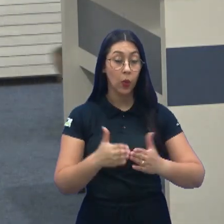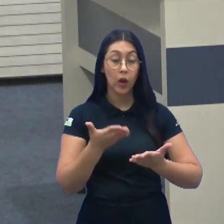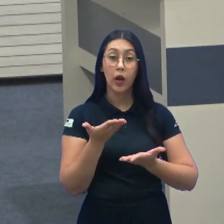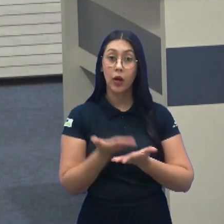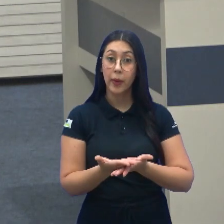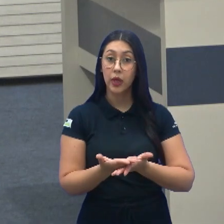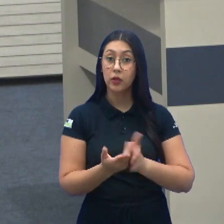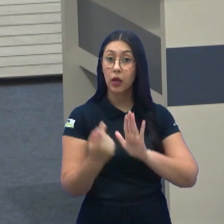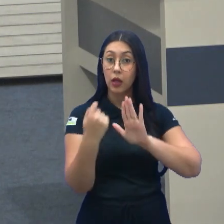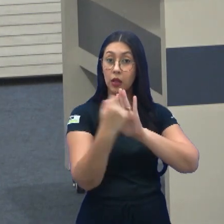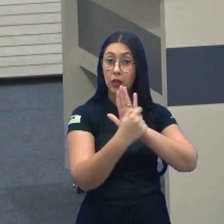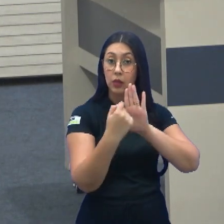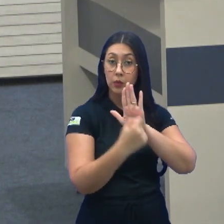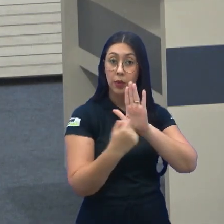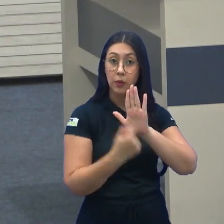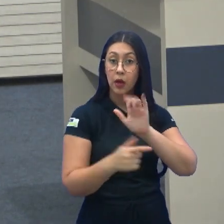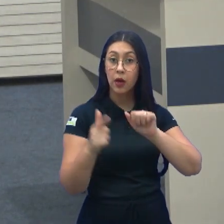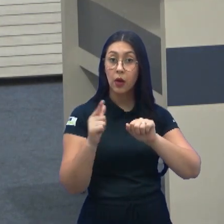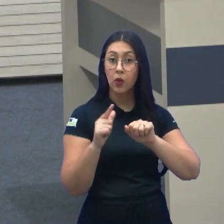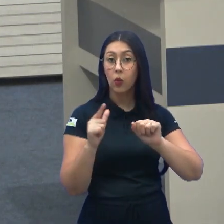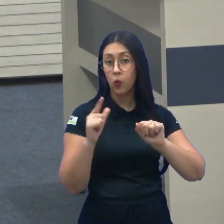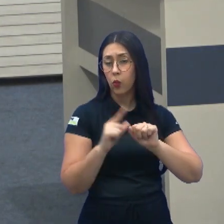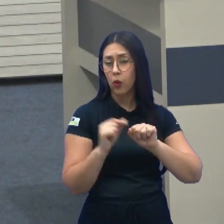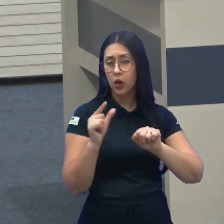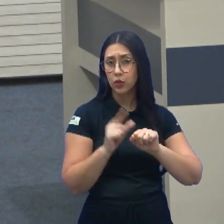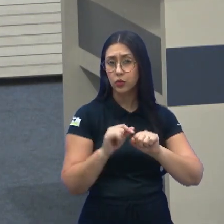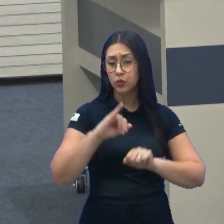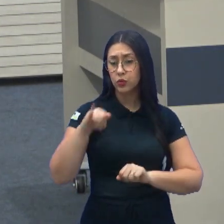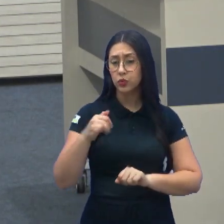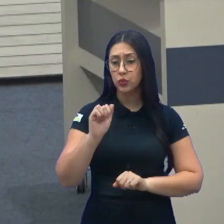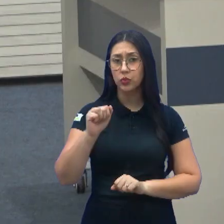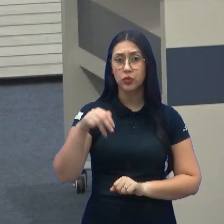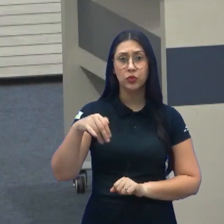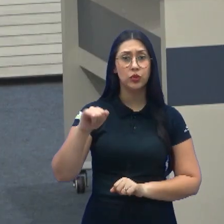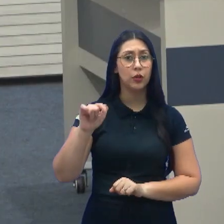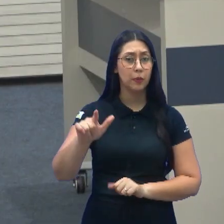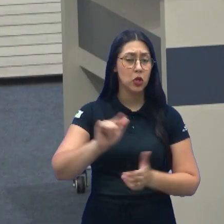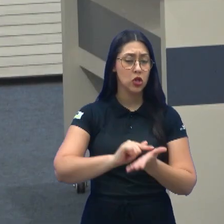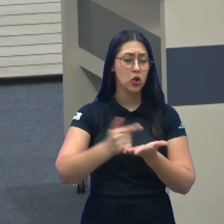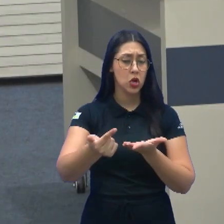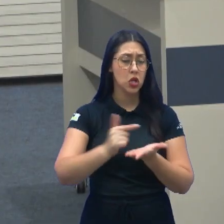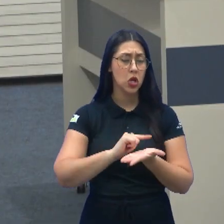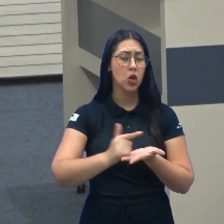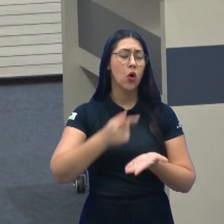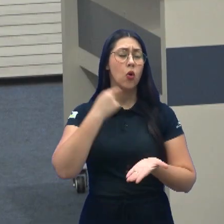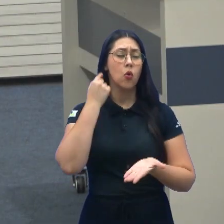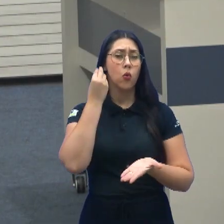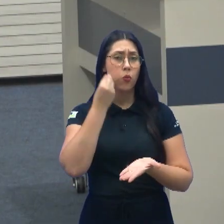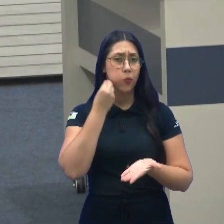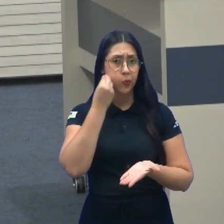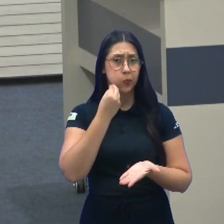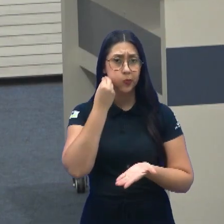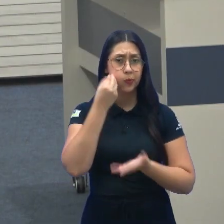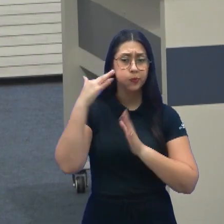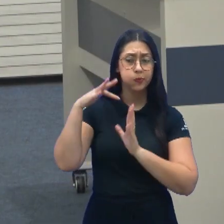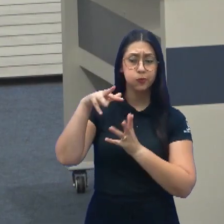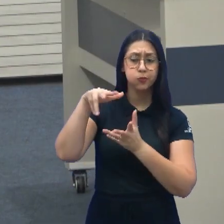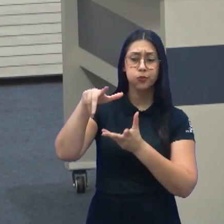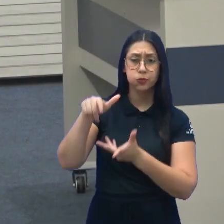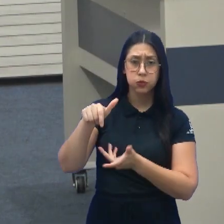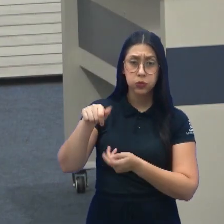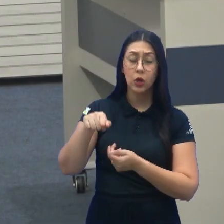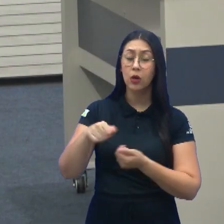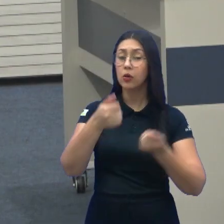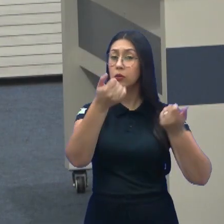transcrição de um artigo do Jamil Chad, um jornalista com vasta experiência internacional, que aborda